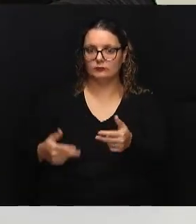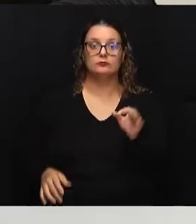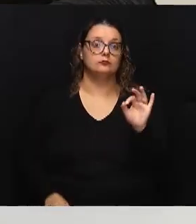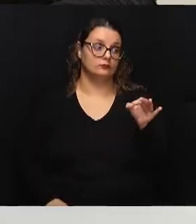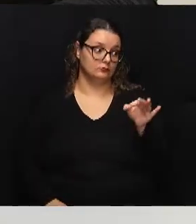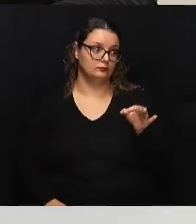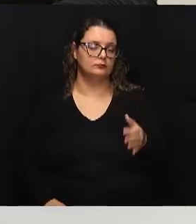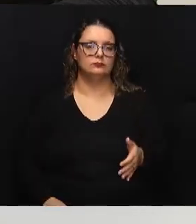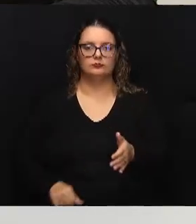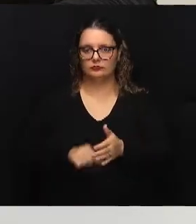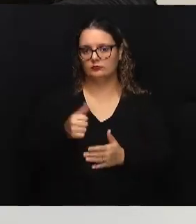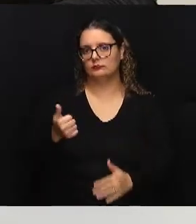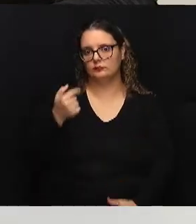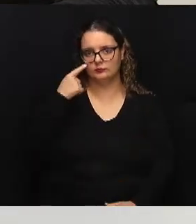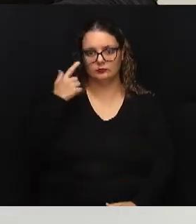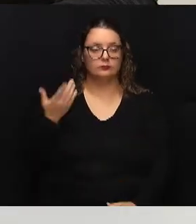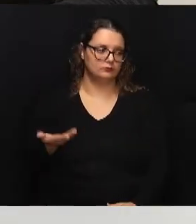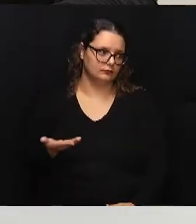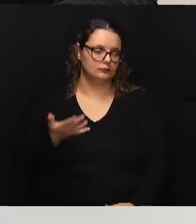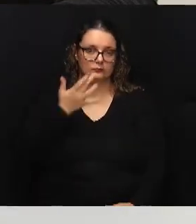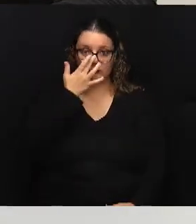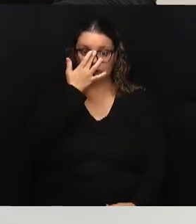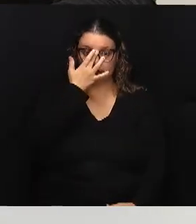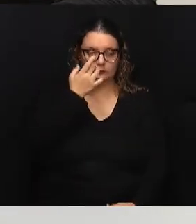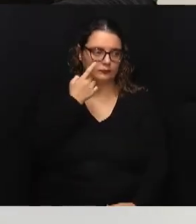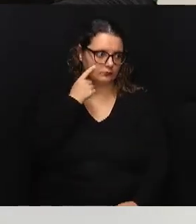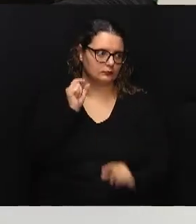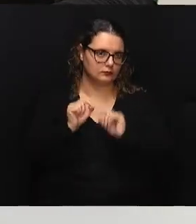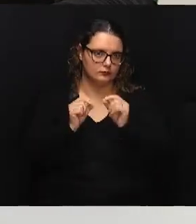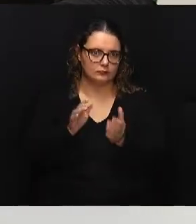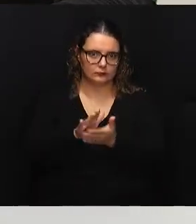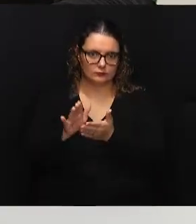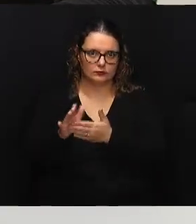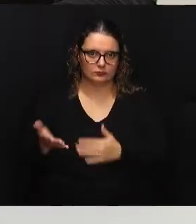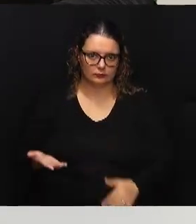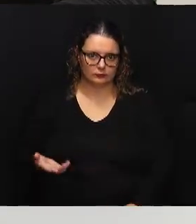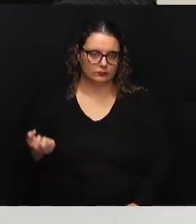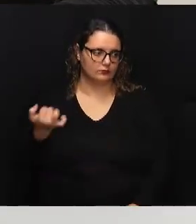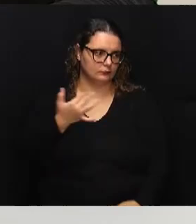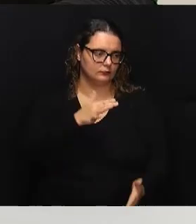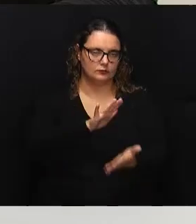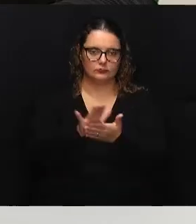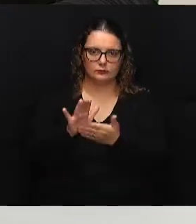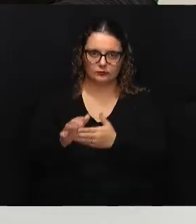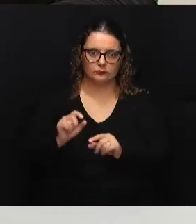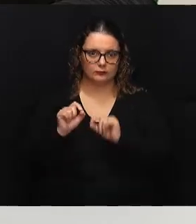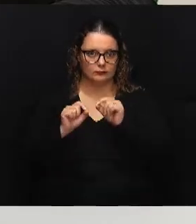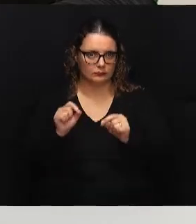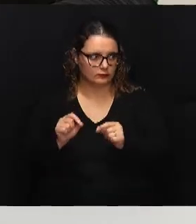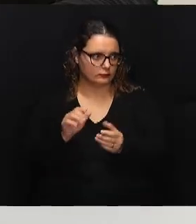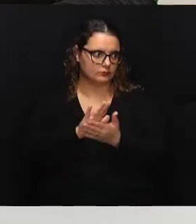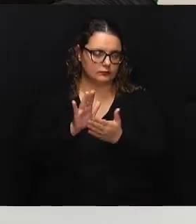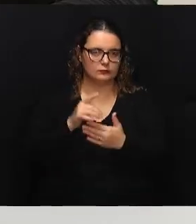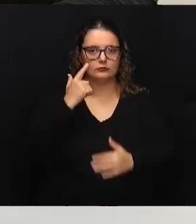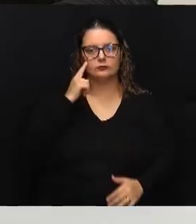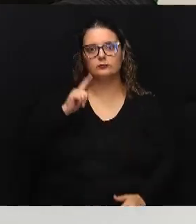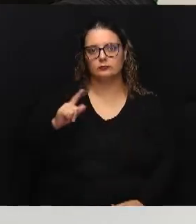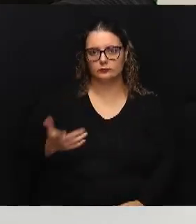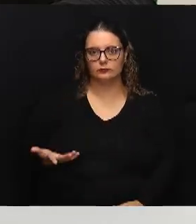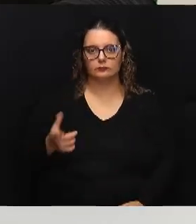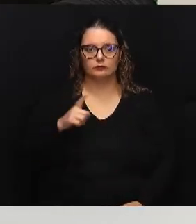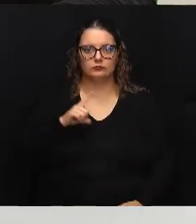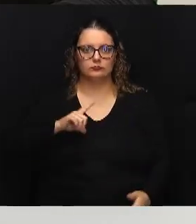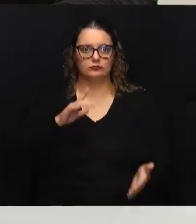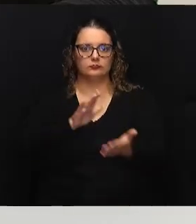certeza. Primeiro, o ideal é você ver o que você gasta, né? Quanto você gasta e com que você gasta, é óbvio. Né? Tem gastos que